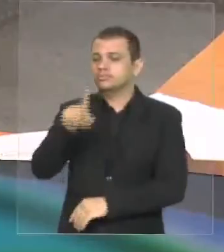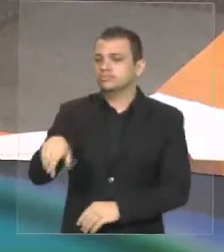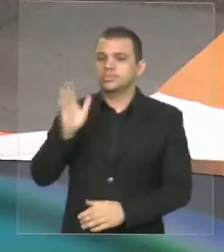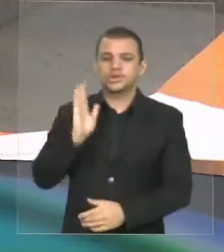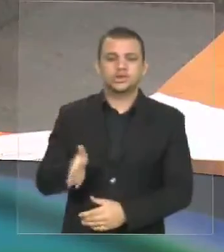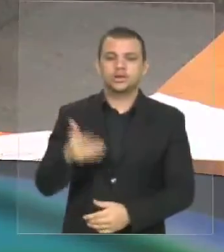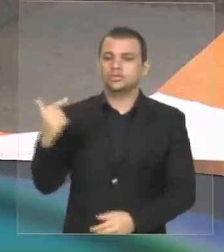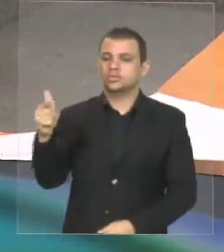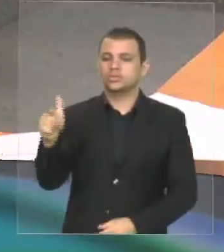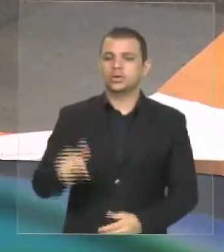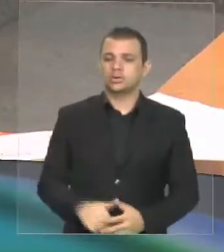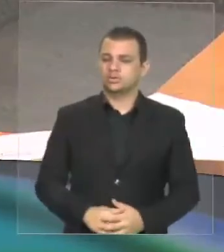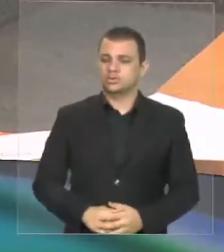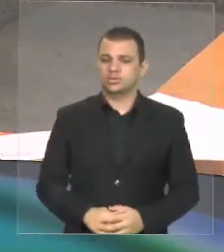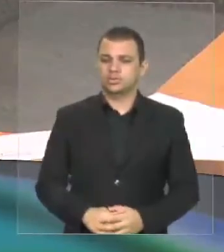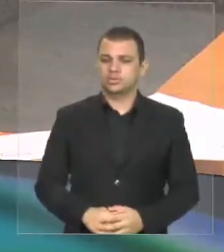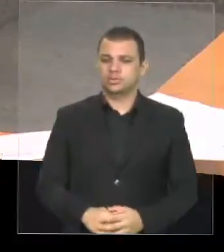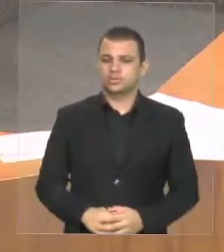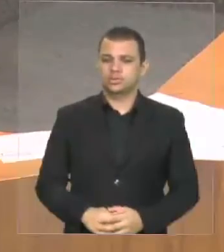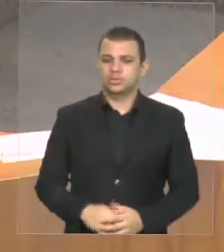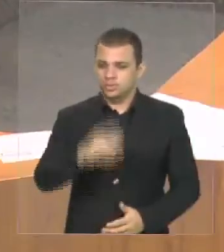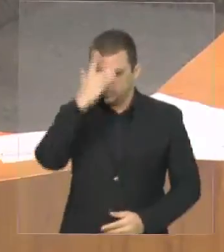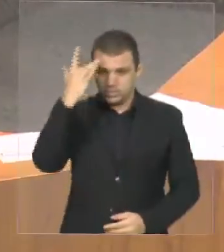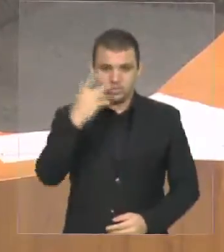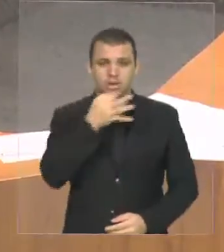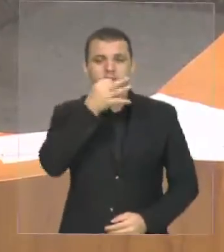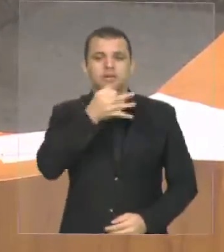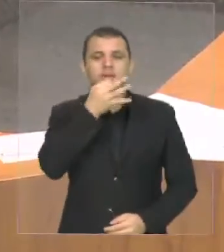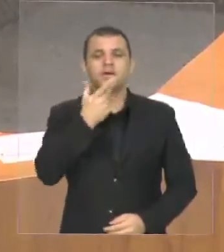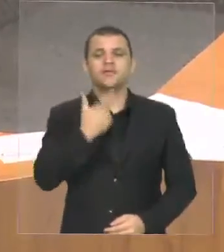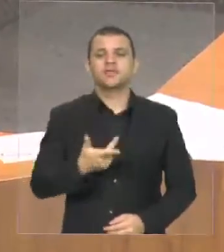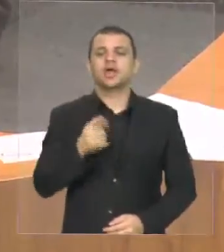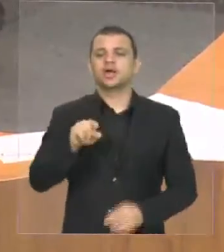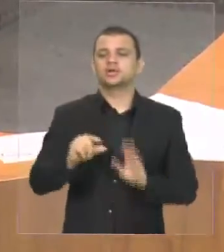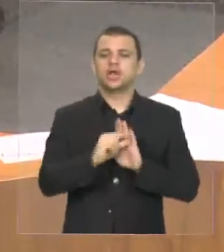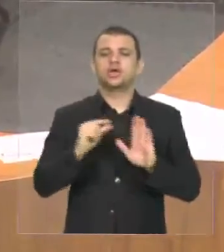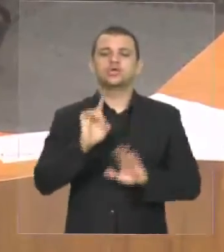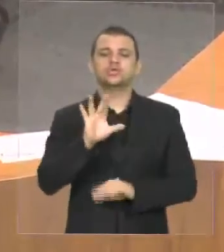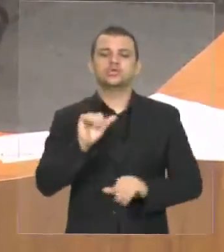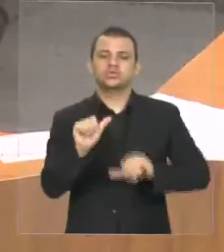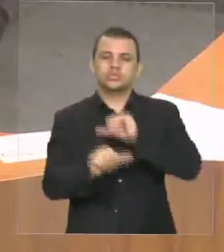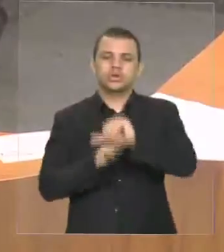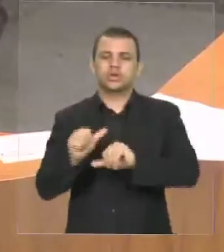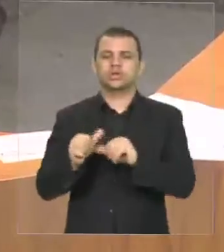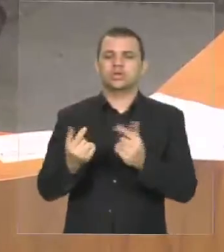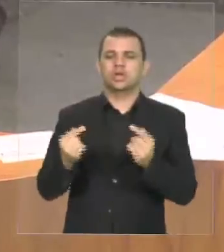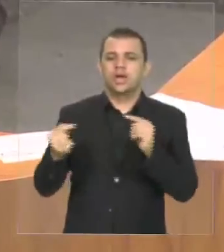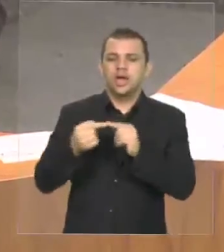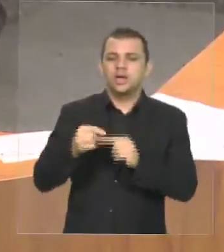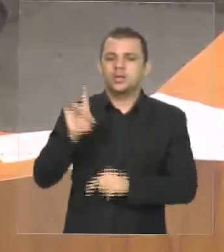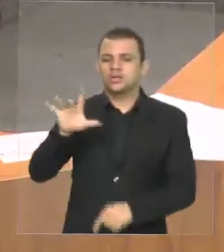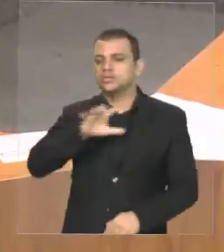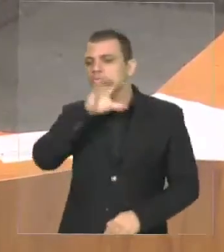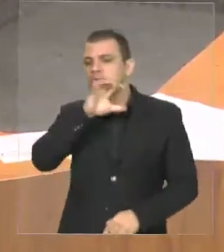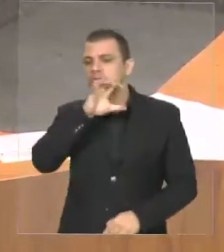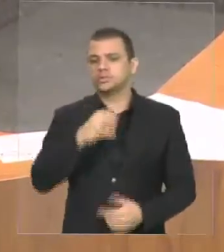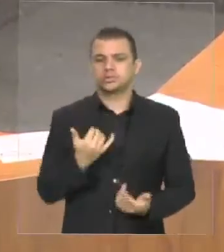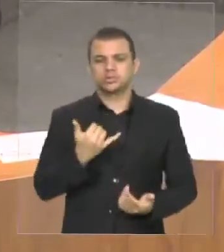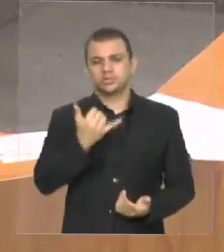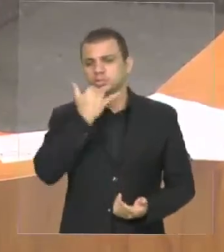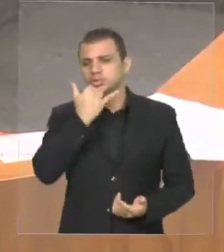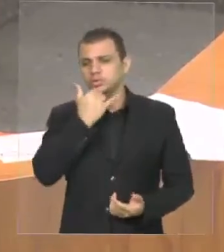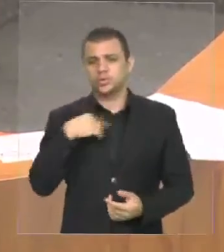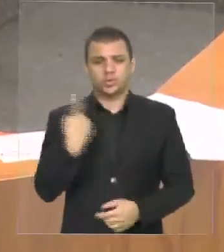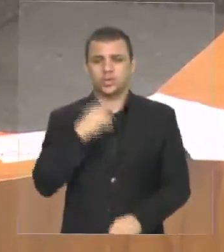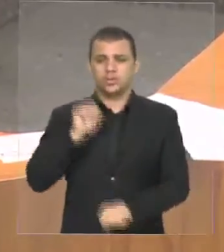existem mais. O argumento utilizado de que esse inciso só se encaixa a Alumar, então nós vamos parar